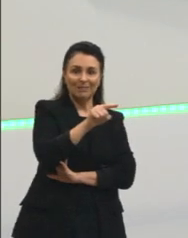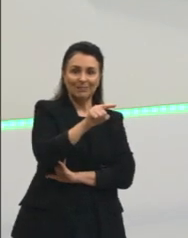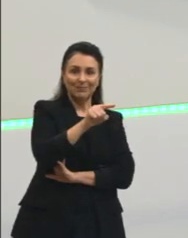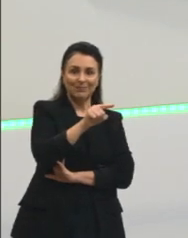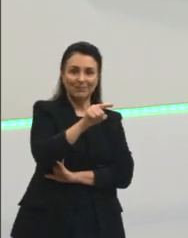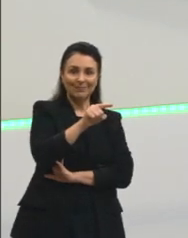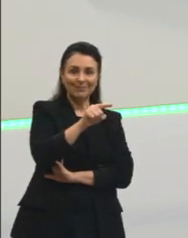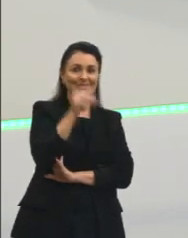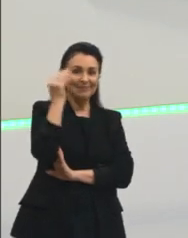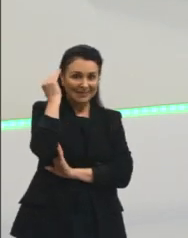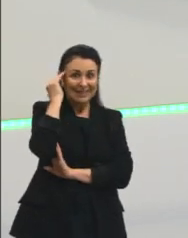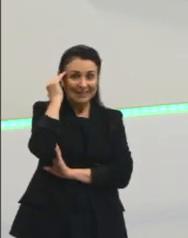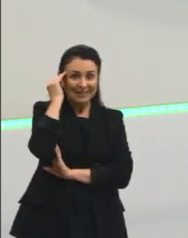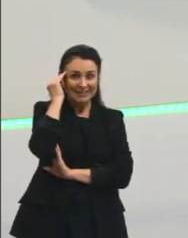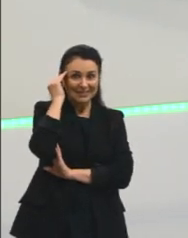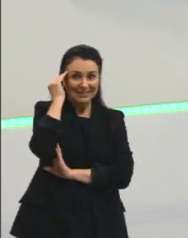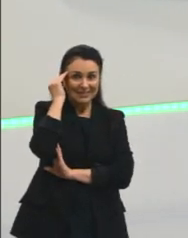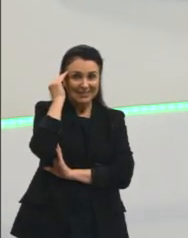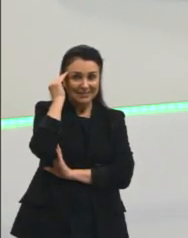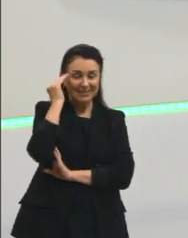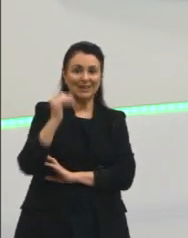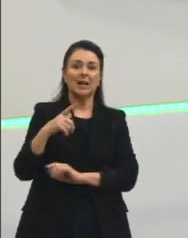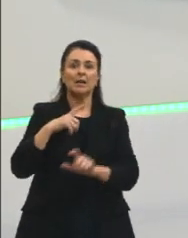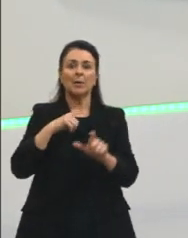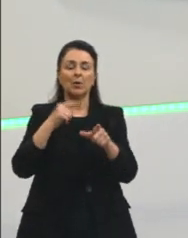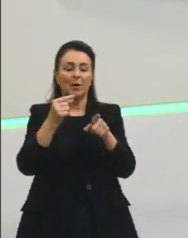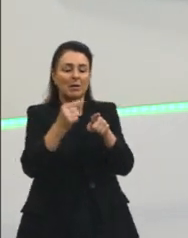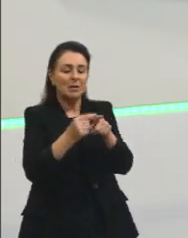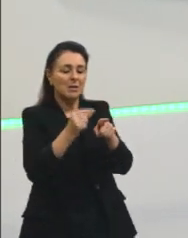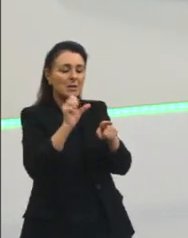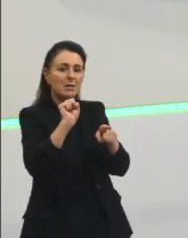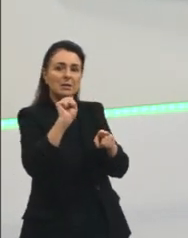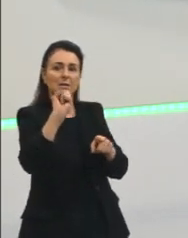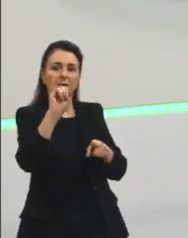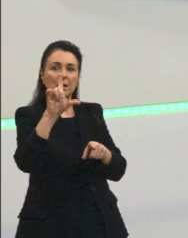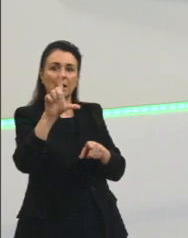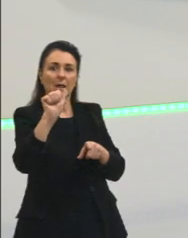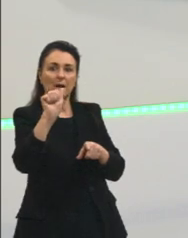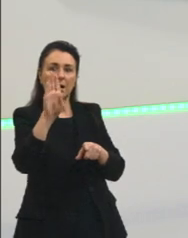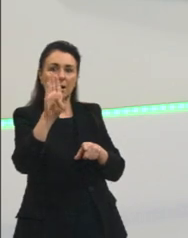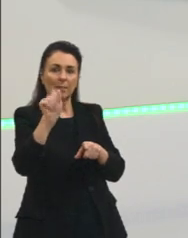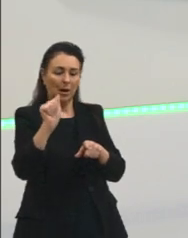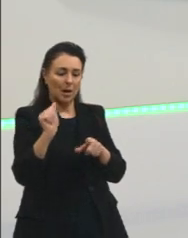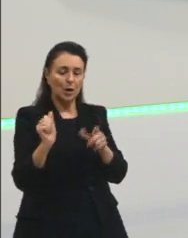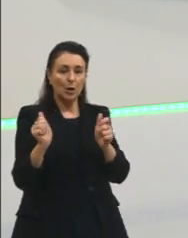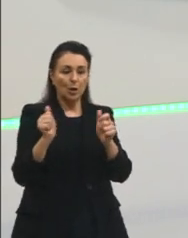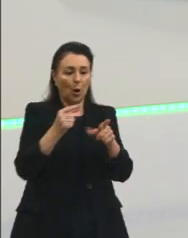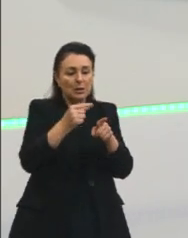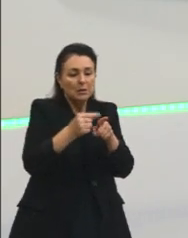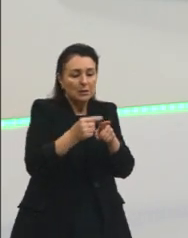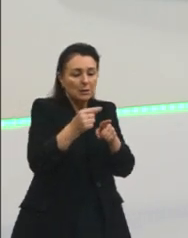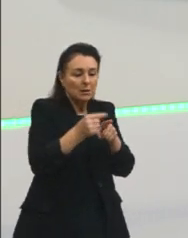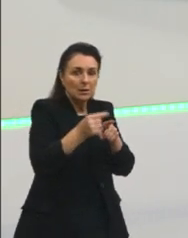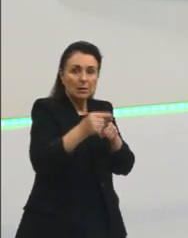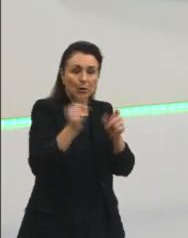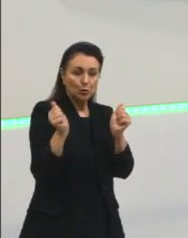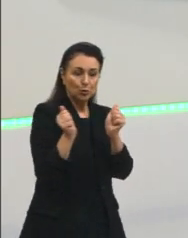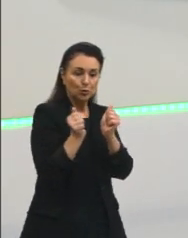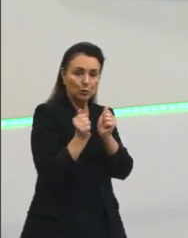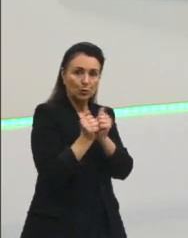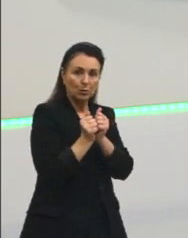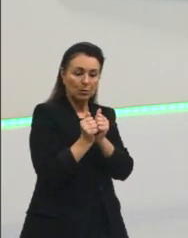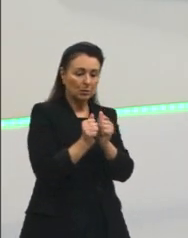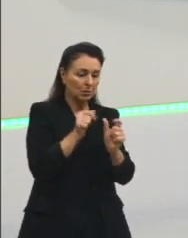uma sílaba e que a junção da sílaba tal com a sílaba tal representa